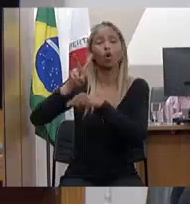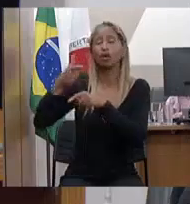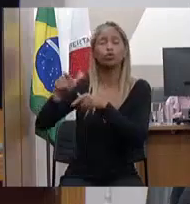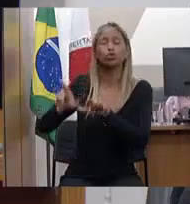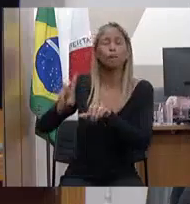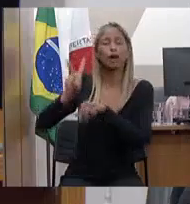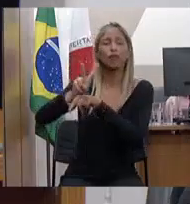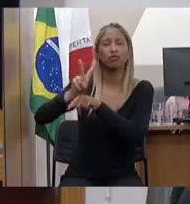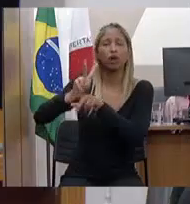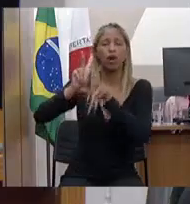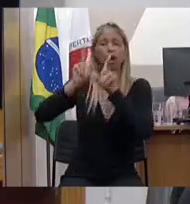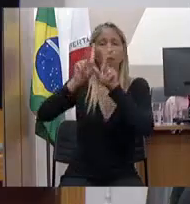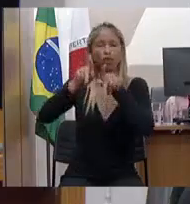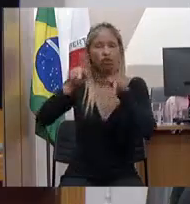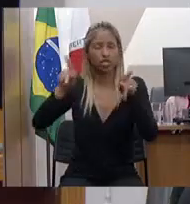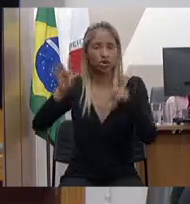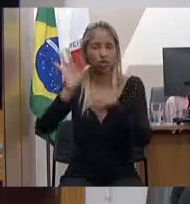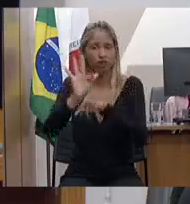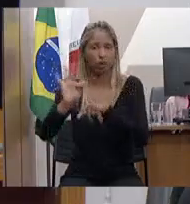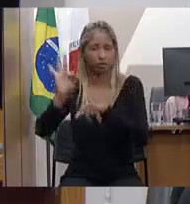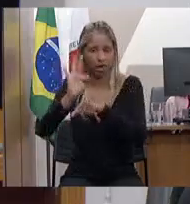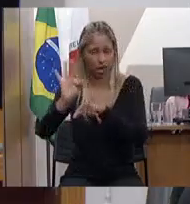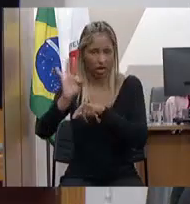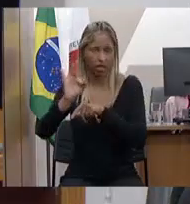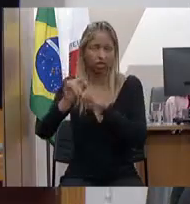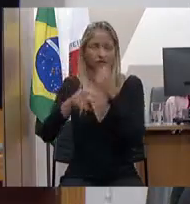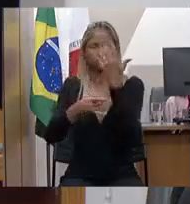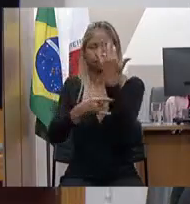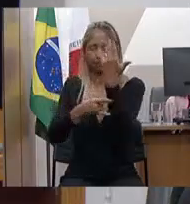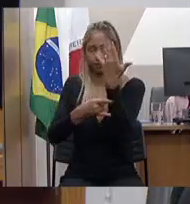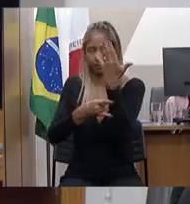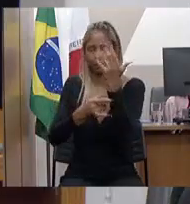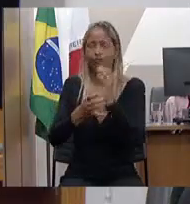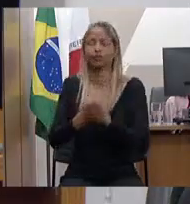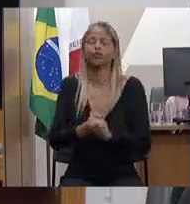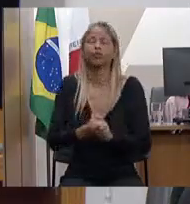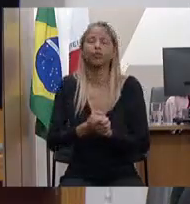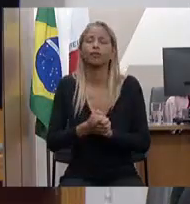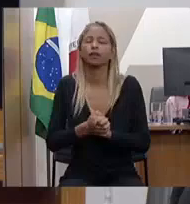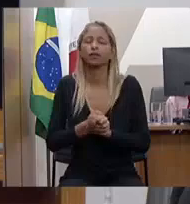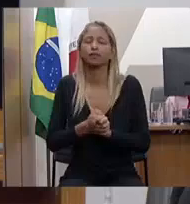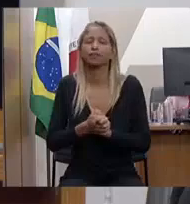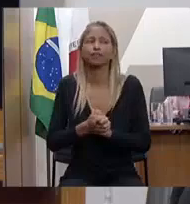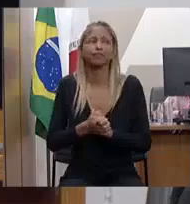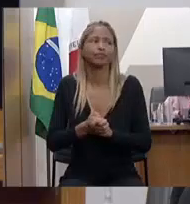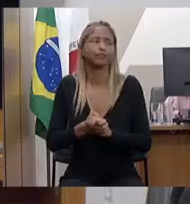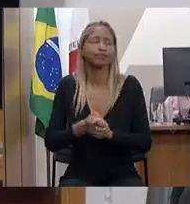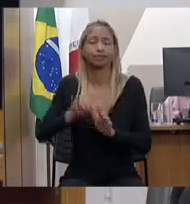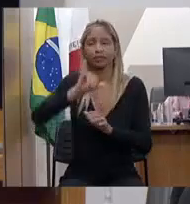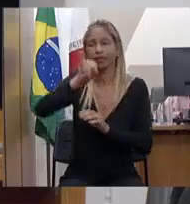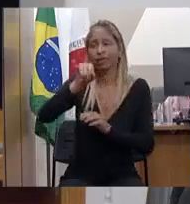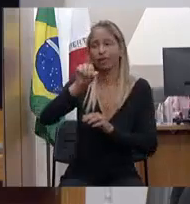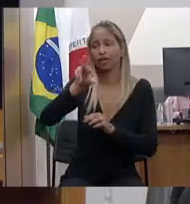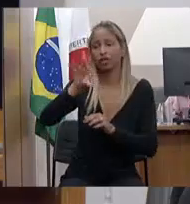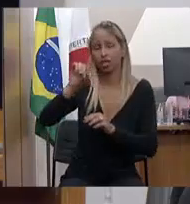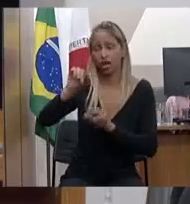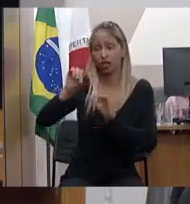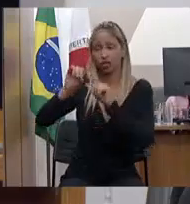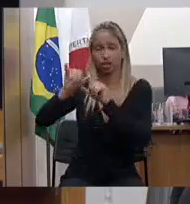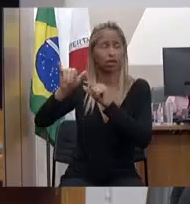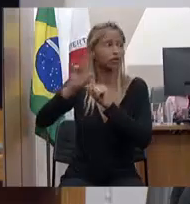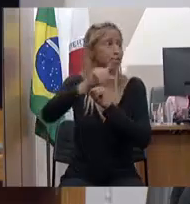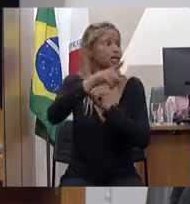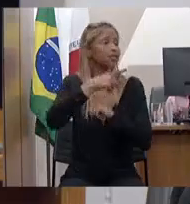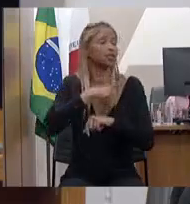também sou professor lá na faculdade de medicina na UFMG e o Jairo citou aqui o Mário né Não sei se sujar